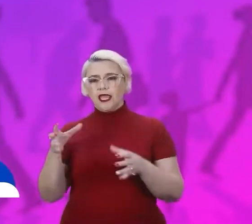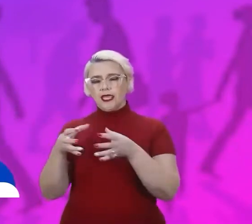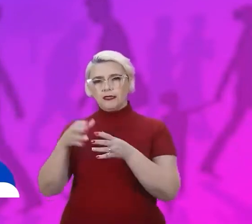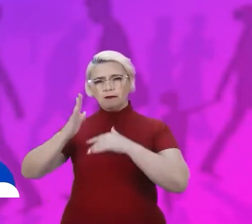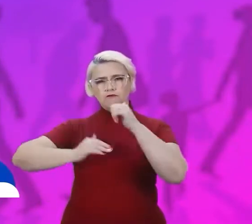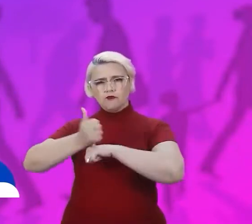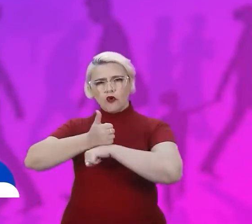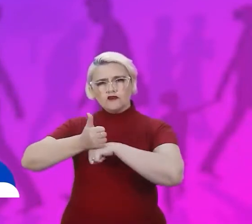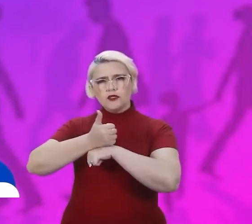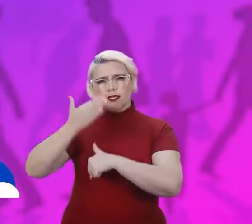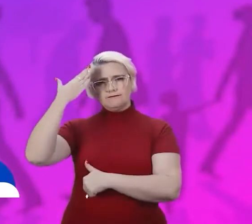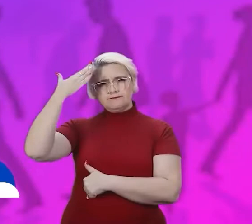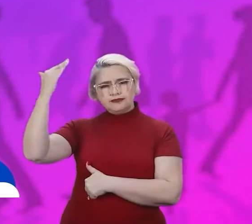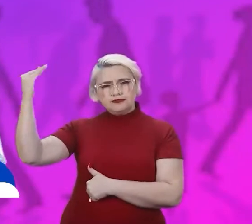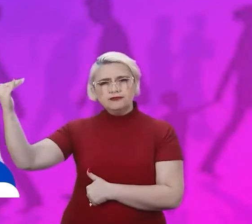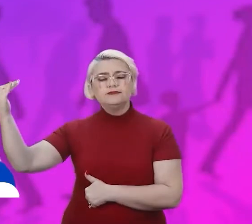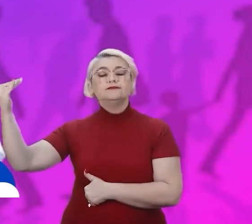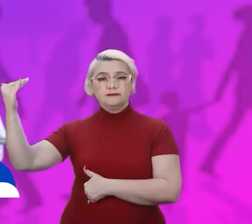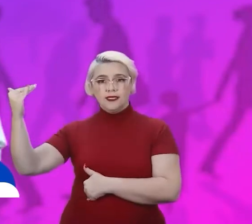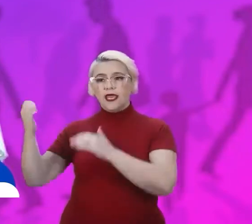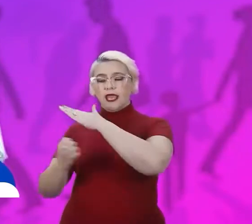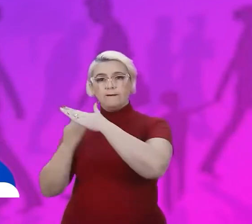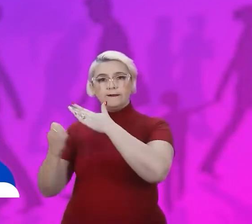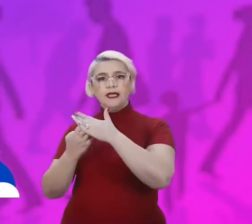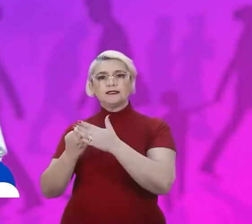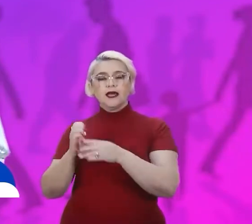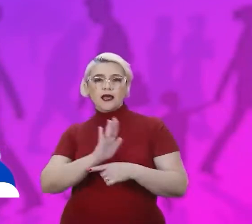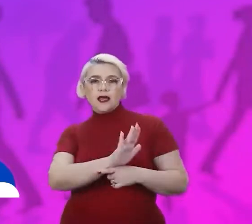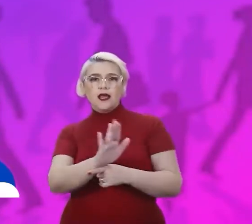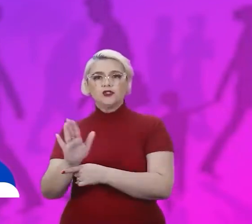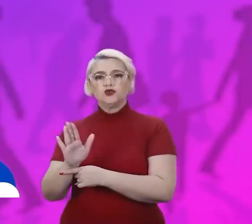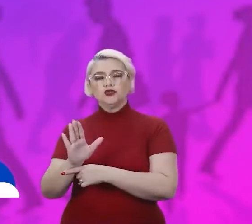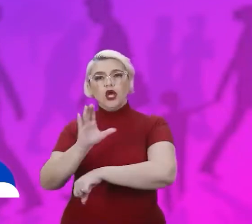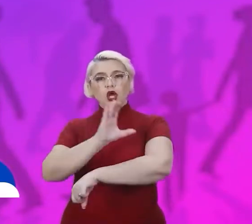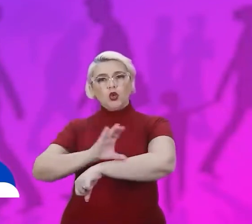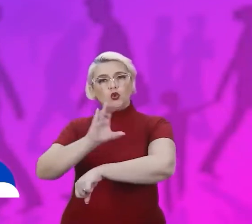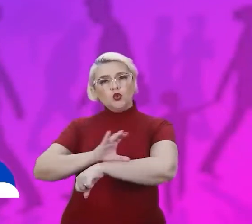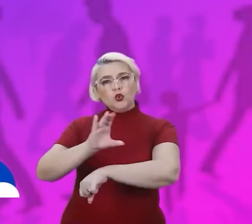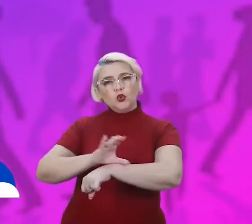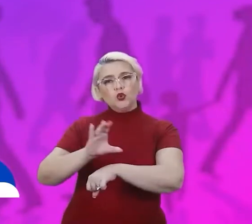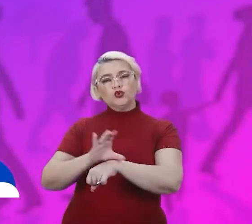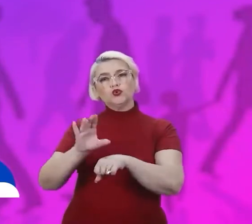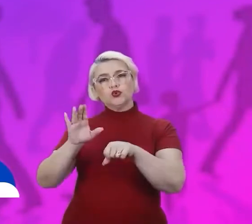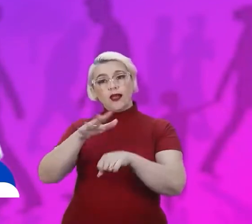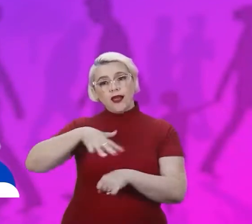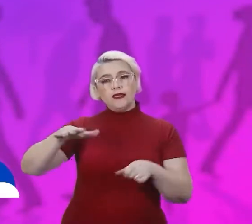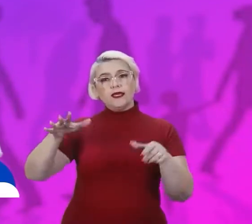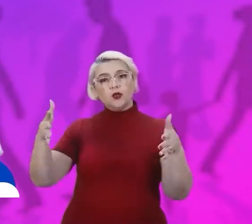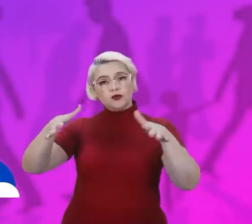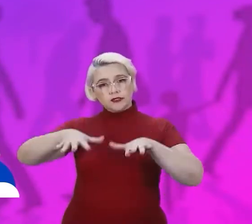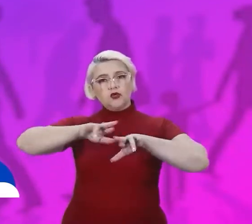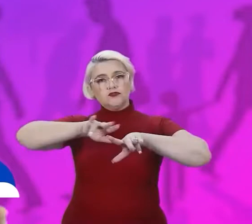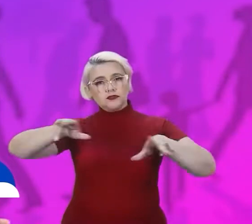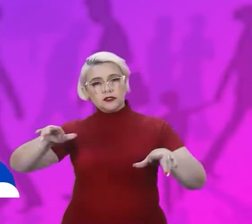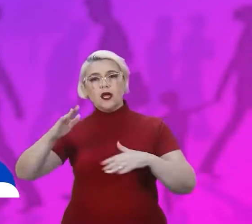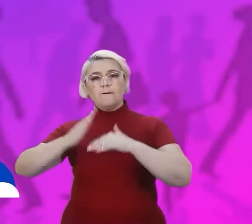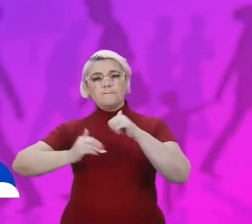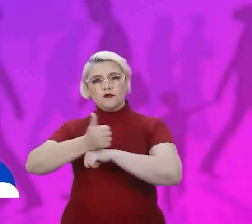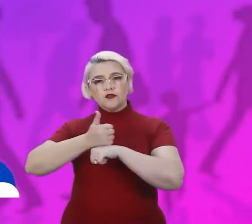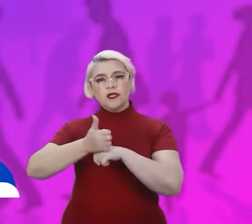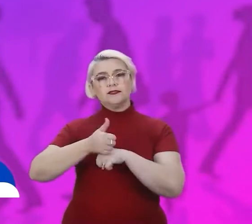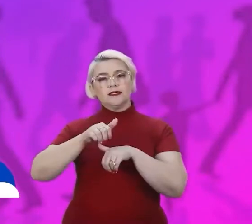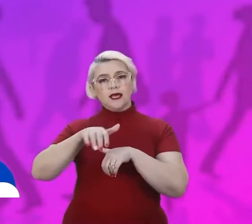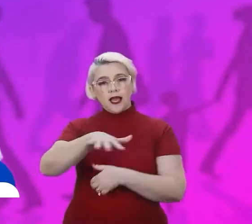de profissionais de notório saber, a Acessos promove capacitações em inclusão e diversidade para profissionais